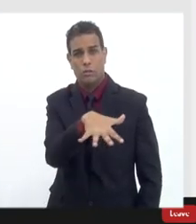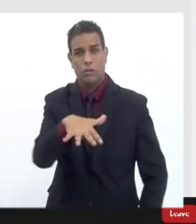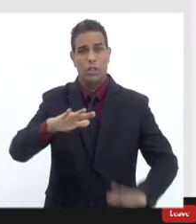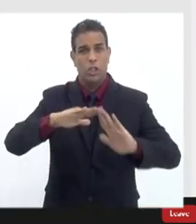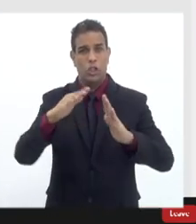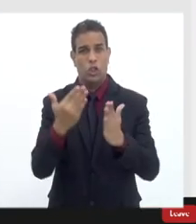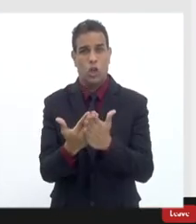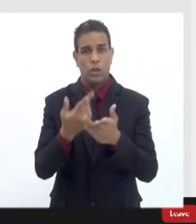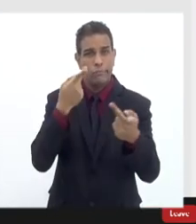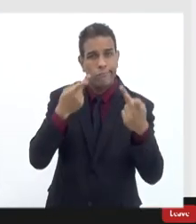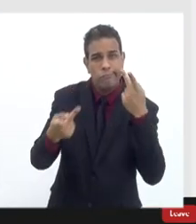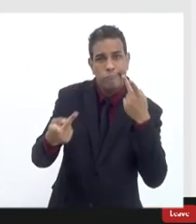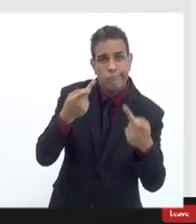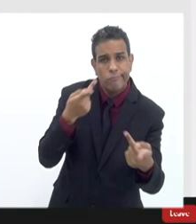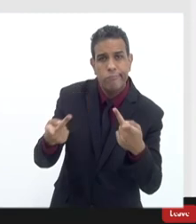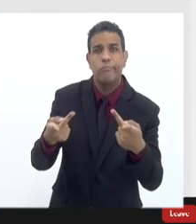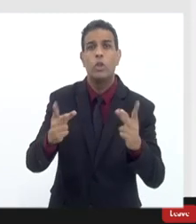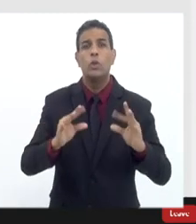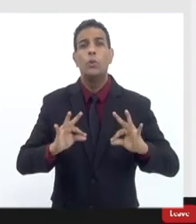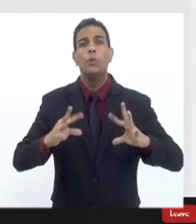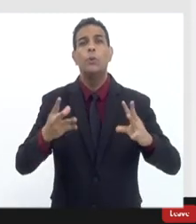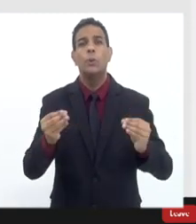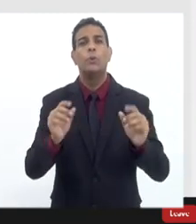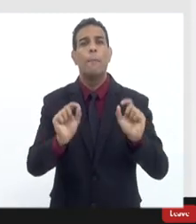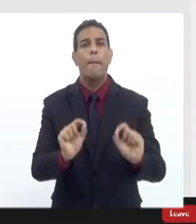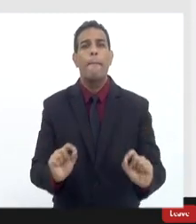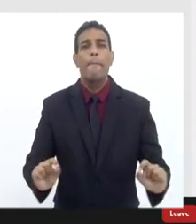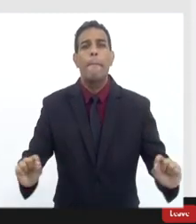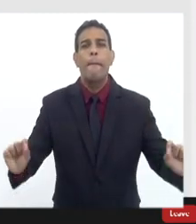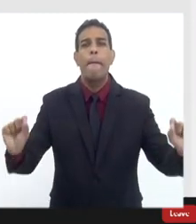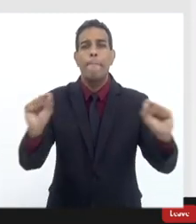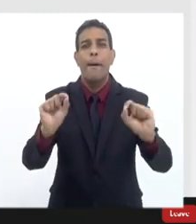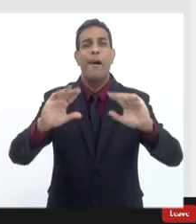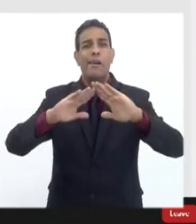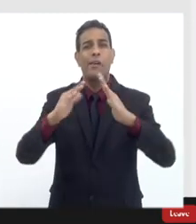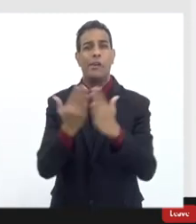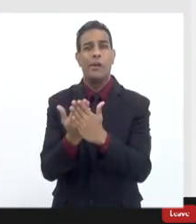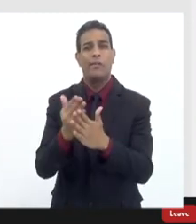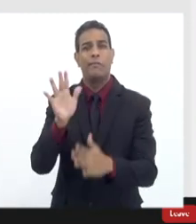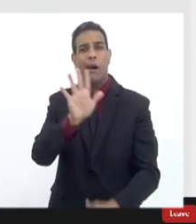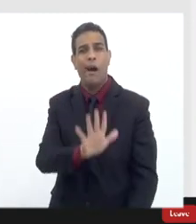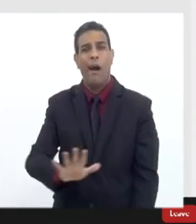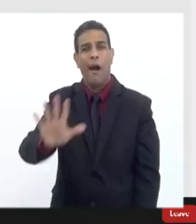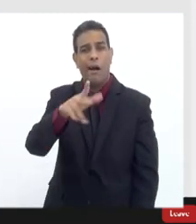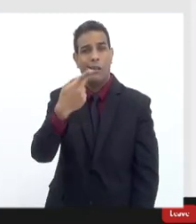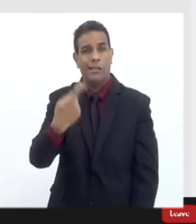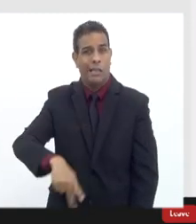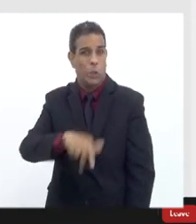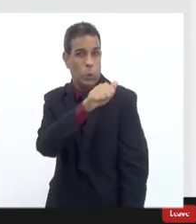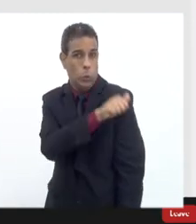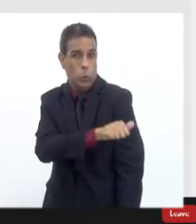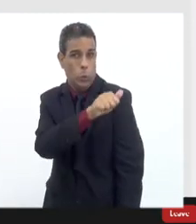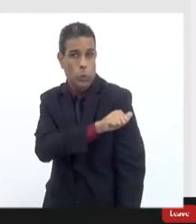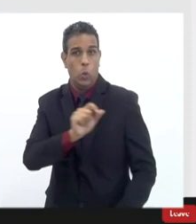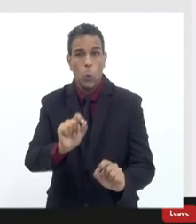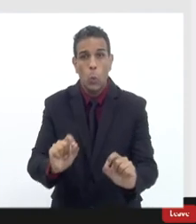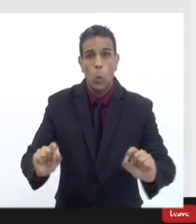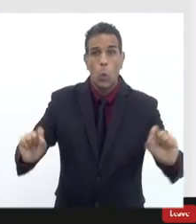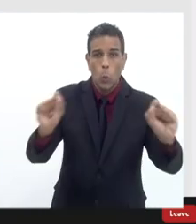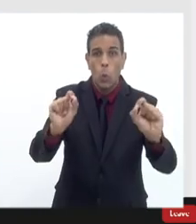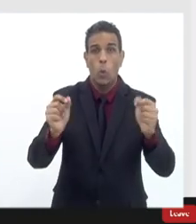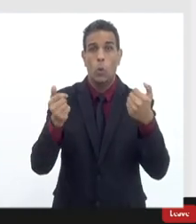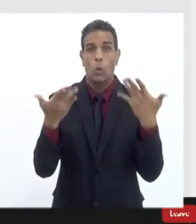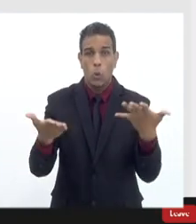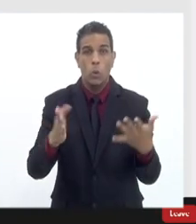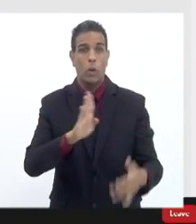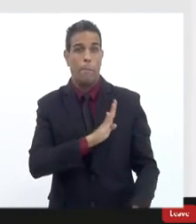gente visitou. A gente tentou visitar todas as regiões, as diretorias regionais. Teve uma participação maior das